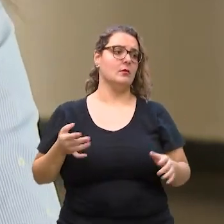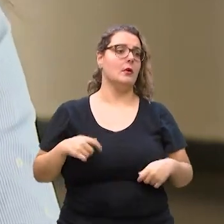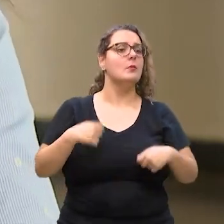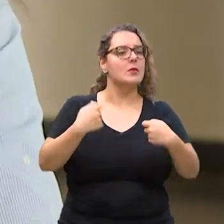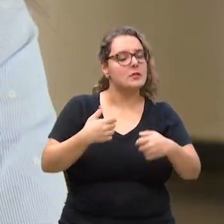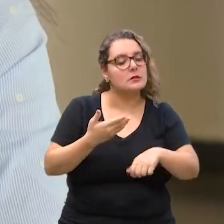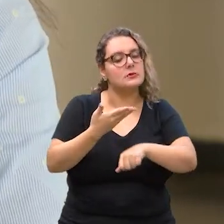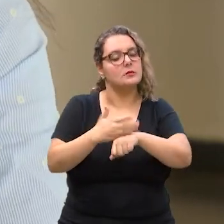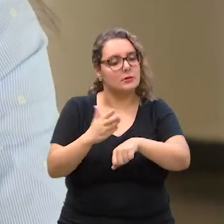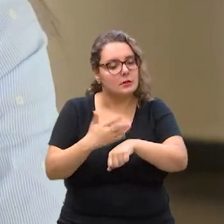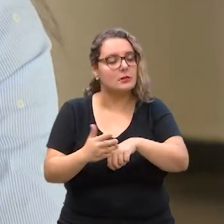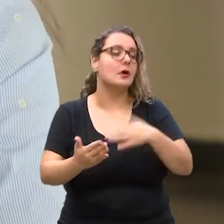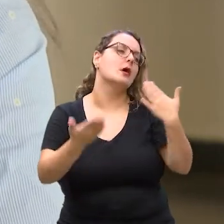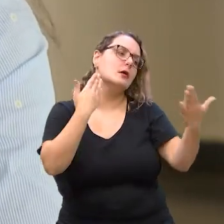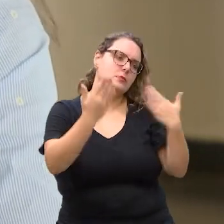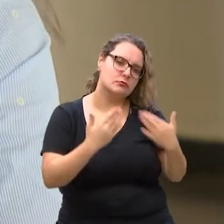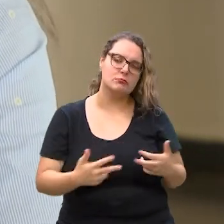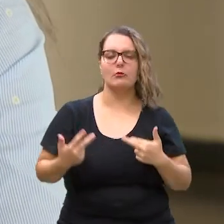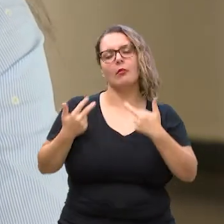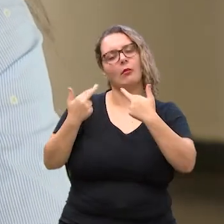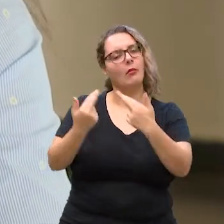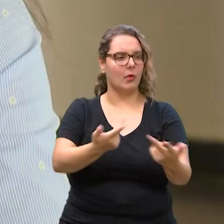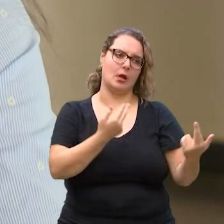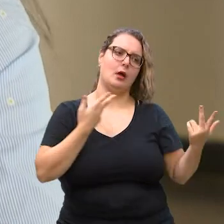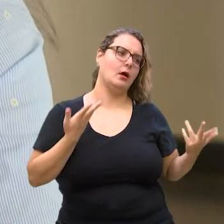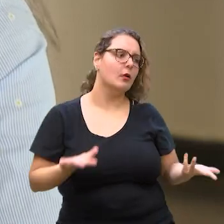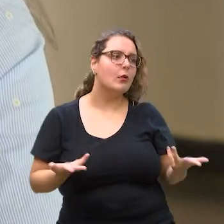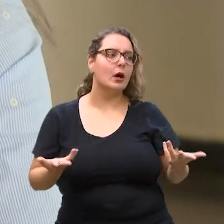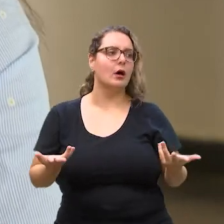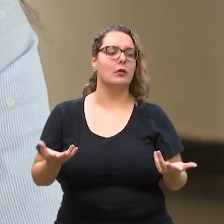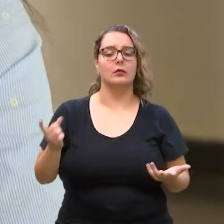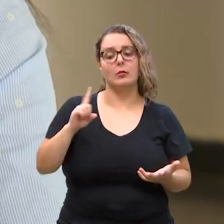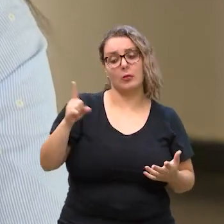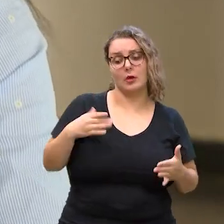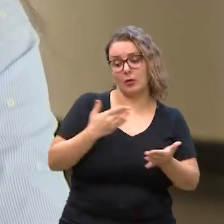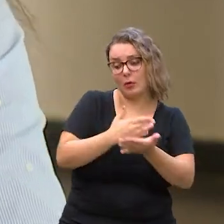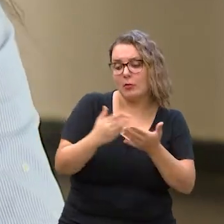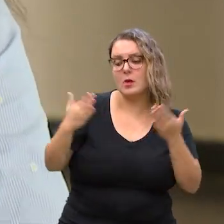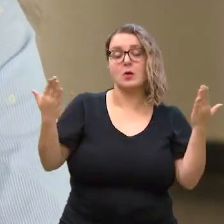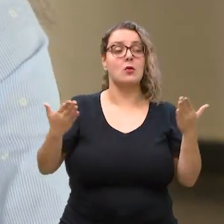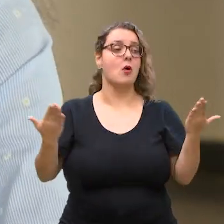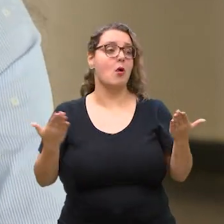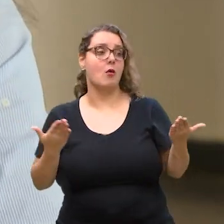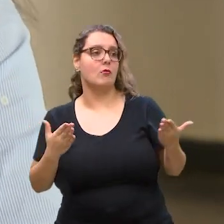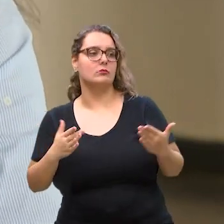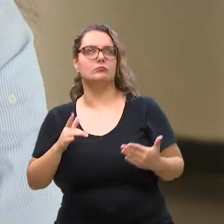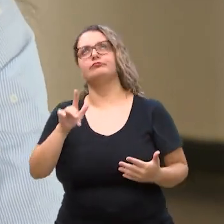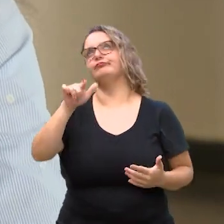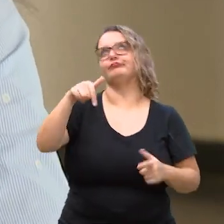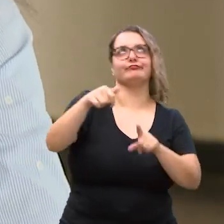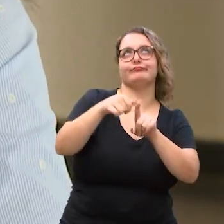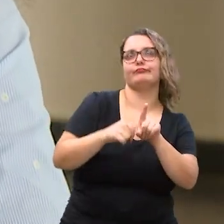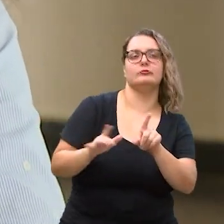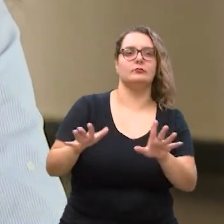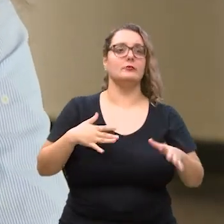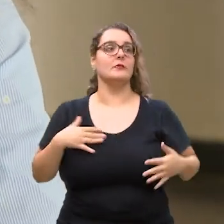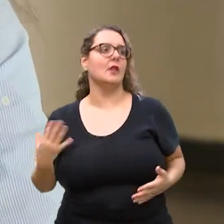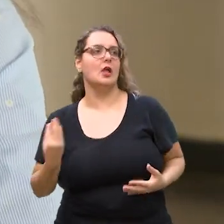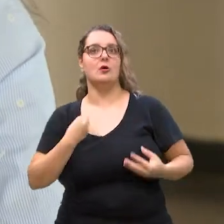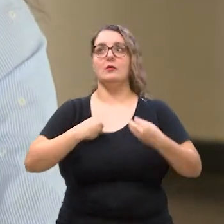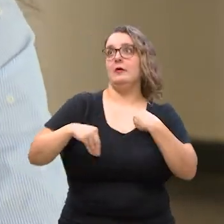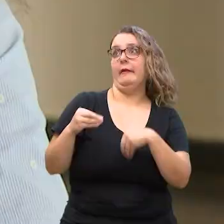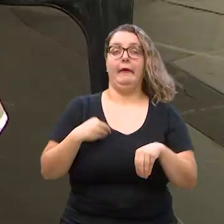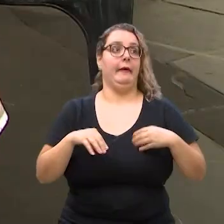do ano, mas a psicologia também segue essa mesma linha, então não é porque começou hoje que mês que vem já vai dar efeito, não vou mais me sentir ansioso